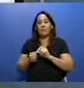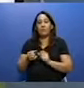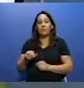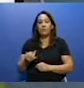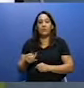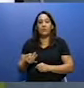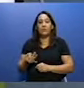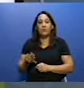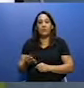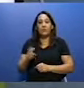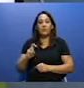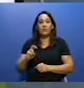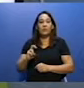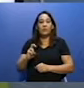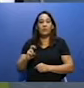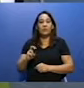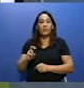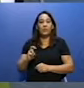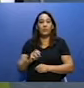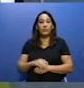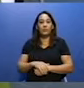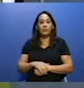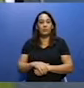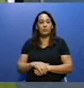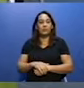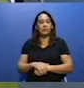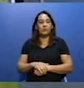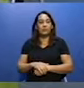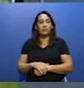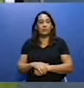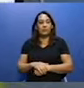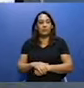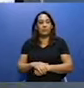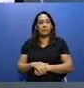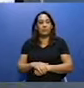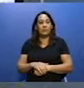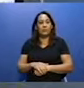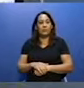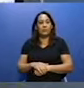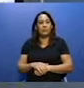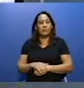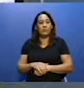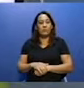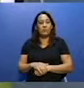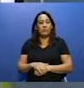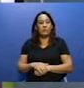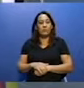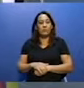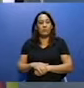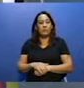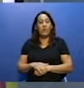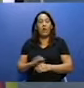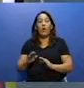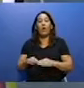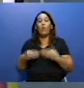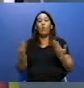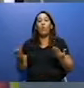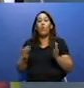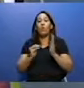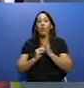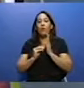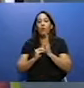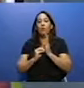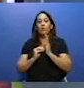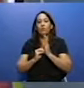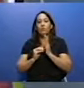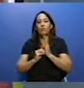5 elementos aqui na letrinha C, tá? Então serão estes 5. Qual será o